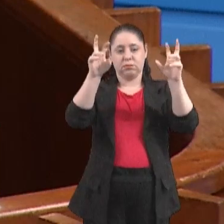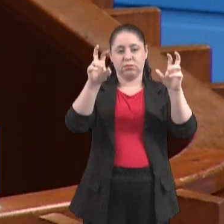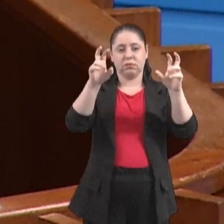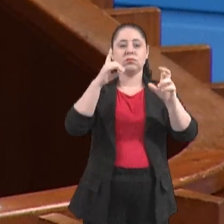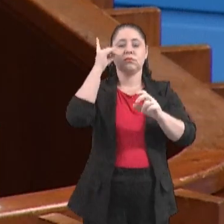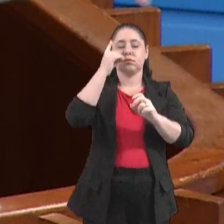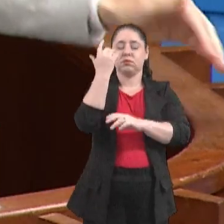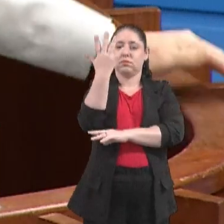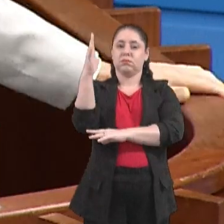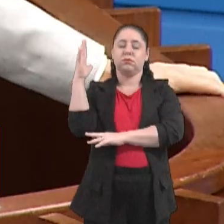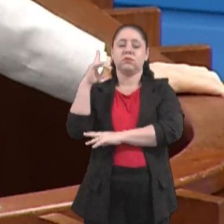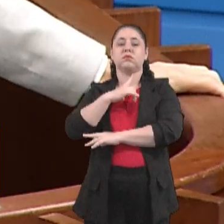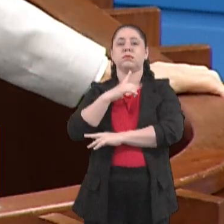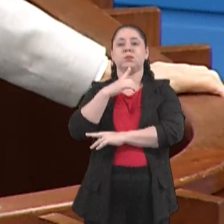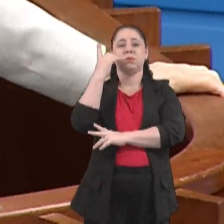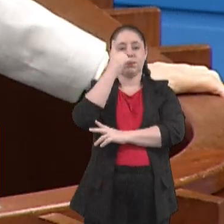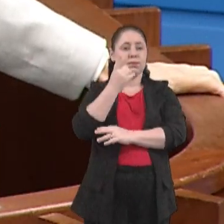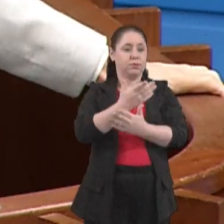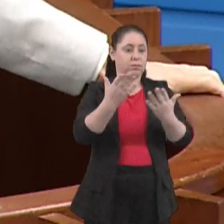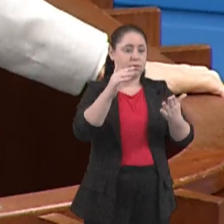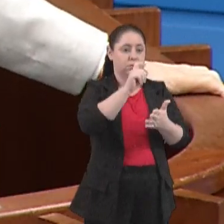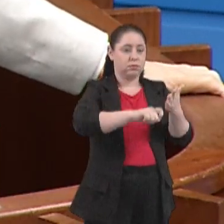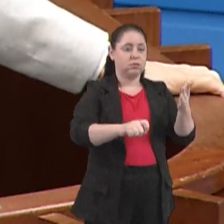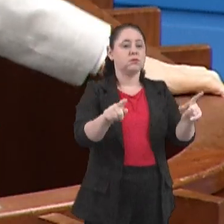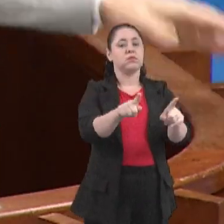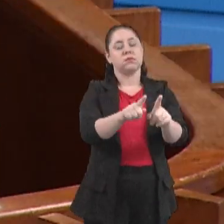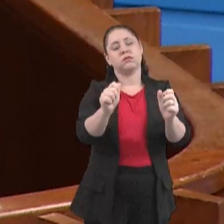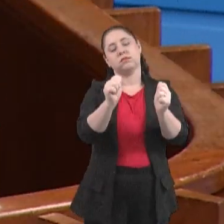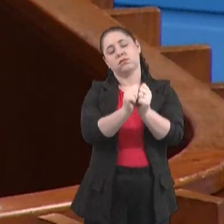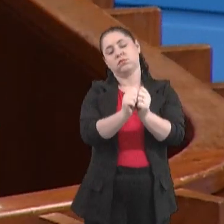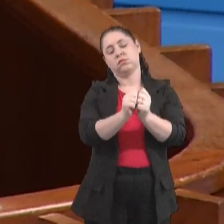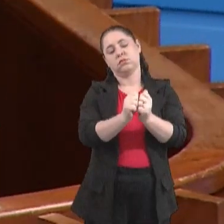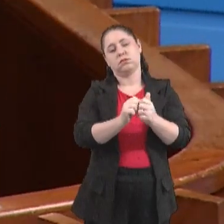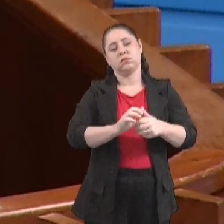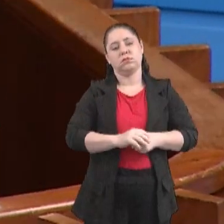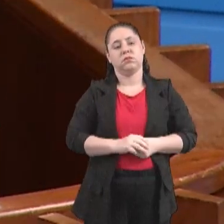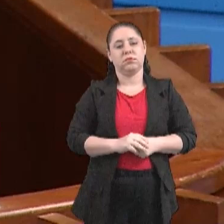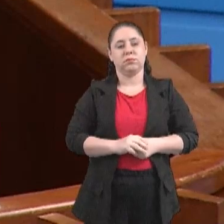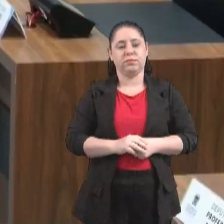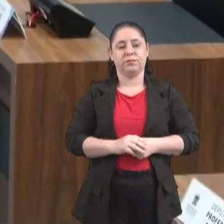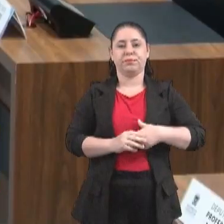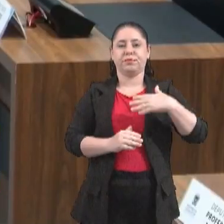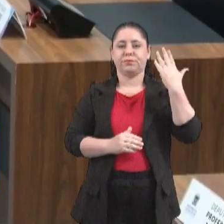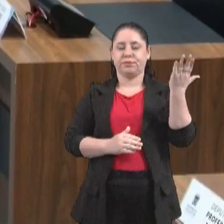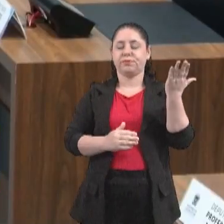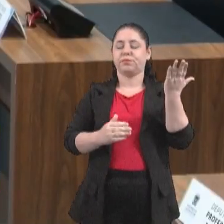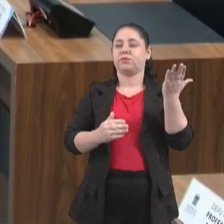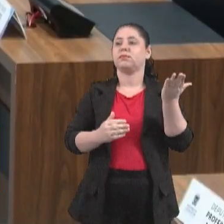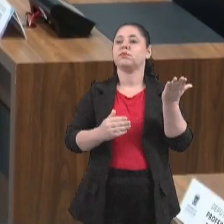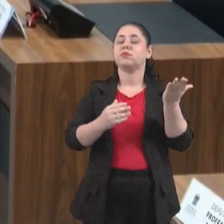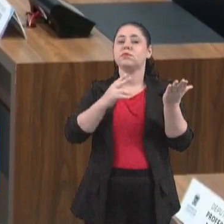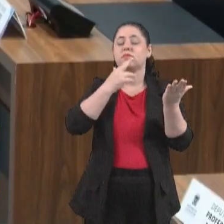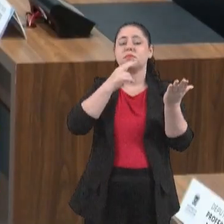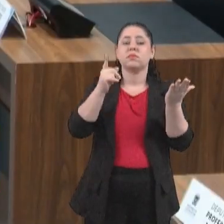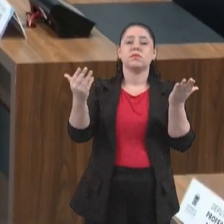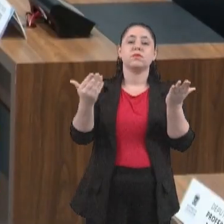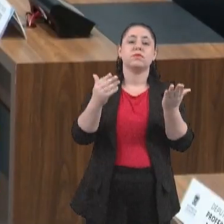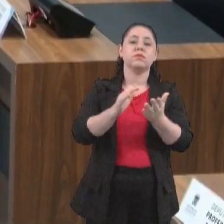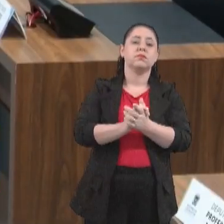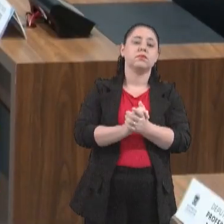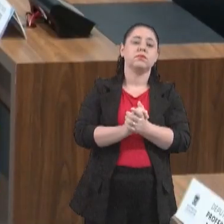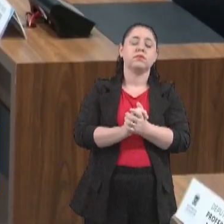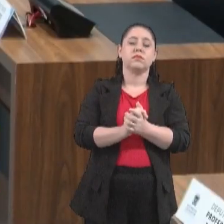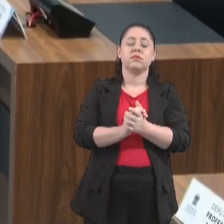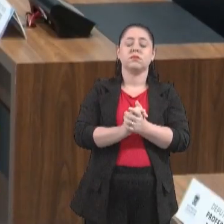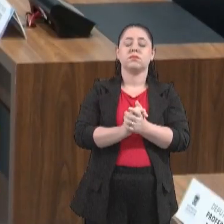Meio Ambiente, que os deputados e deputadas assinassem comigo também essa solicitação. Deputado Renato Câmara. Deputado Paulo Duarte,